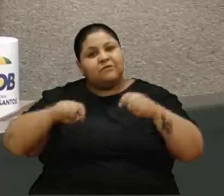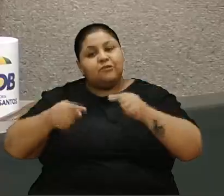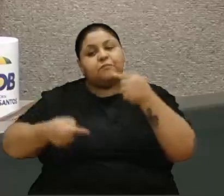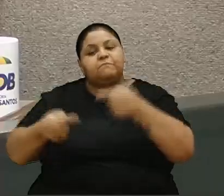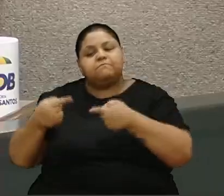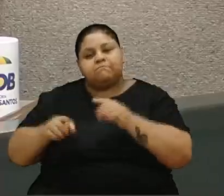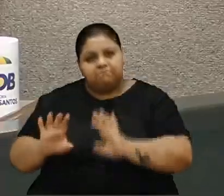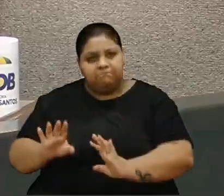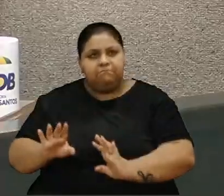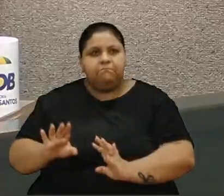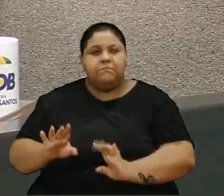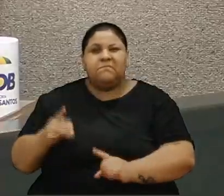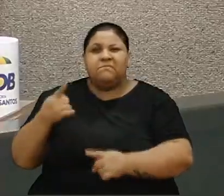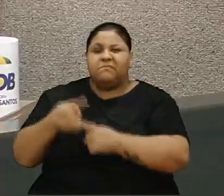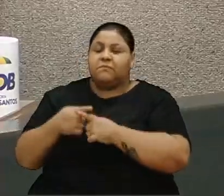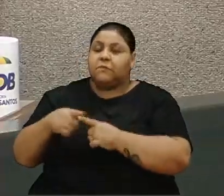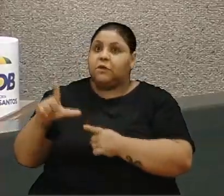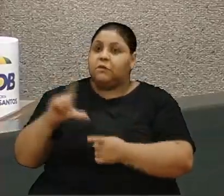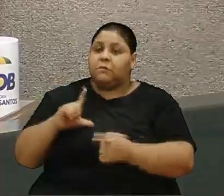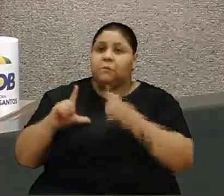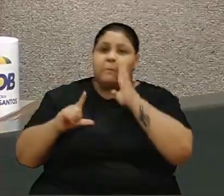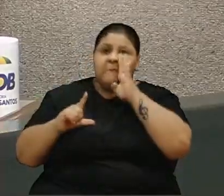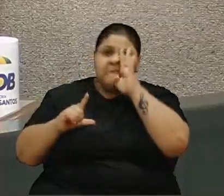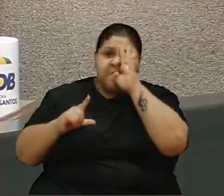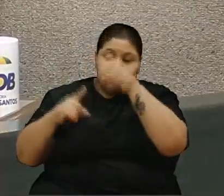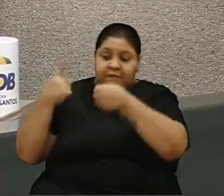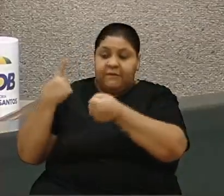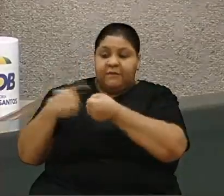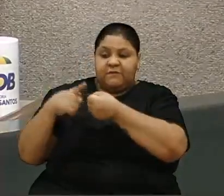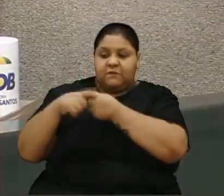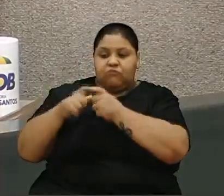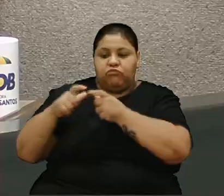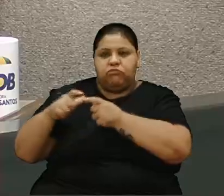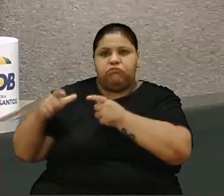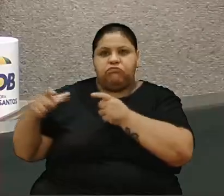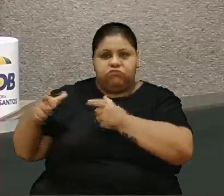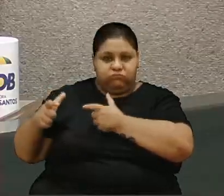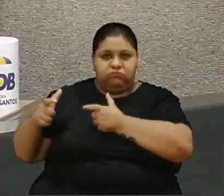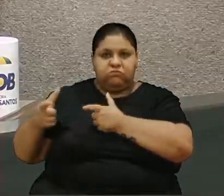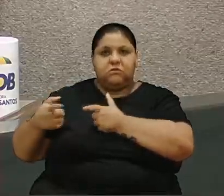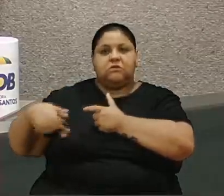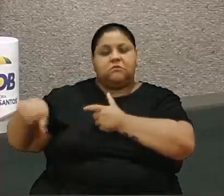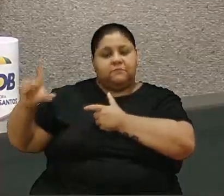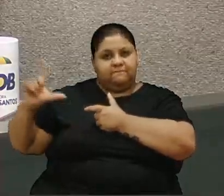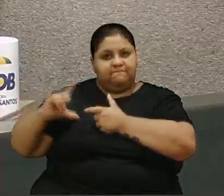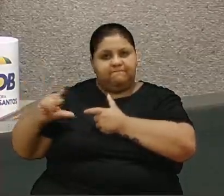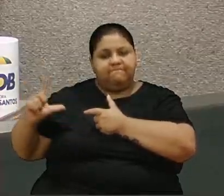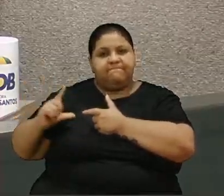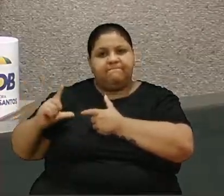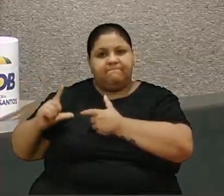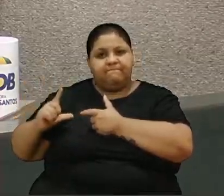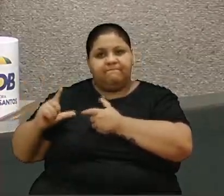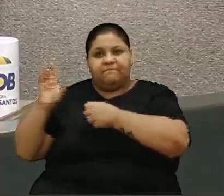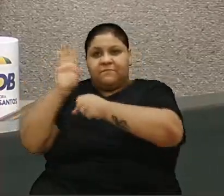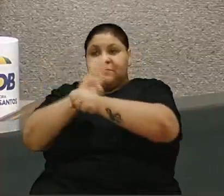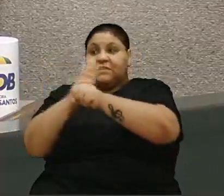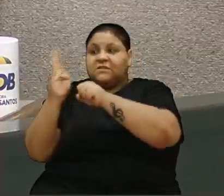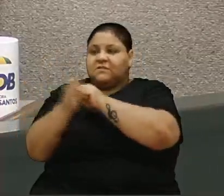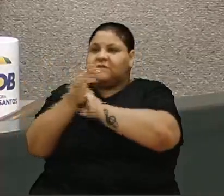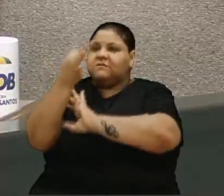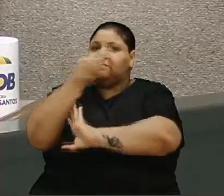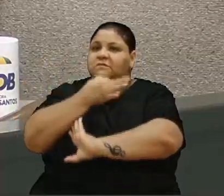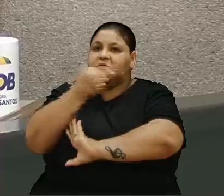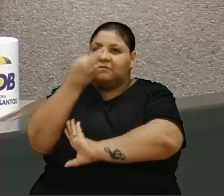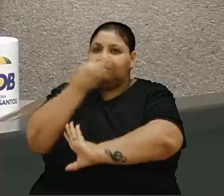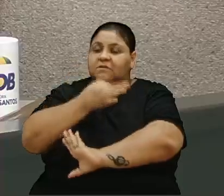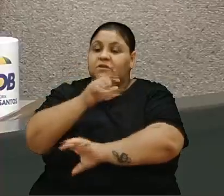discussão, porque tem muitos, a cidade cresceu muito, né? E a gente tem muitos bairros da nossa cidade,